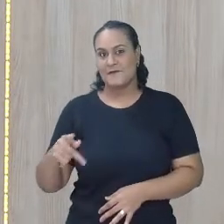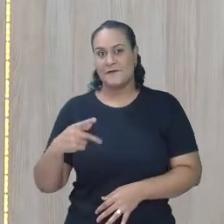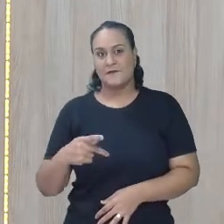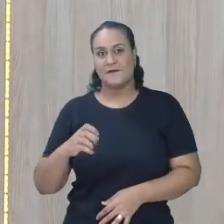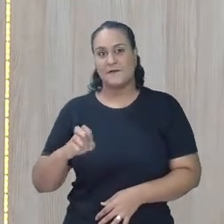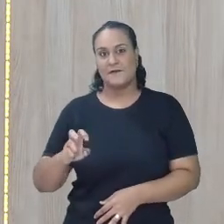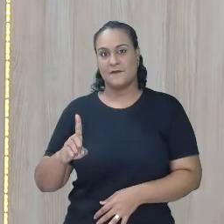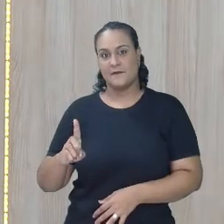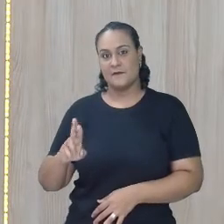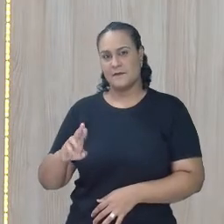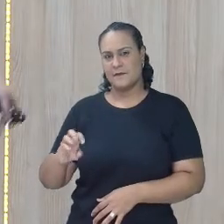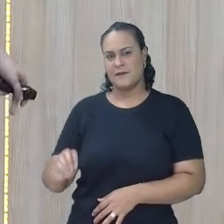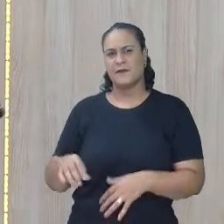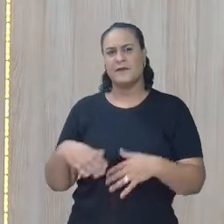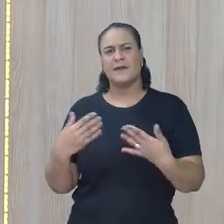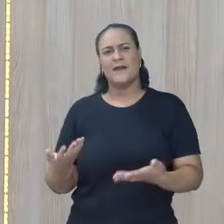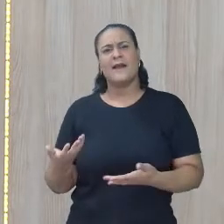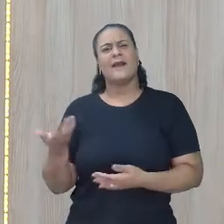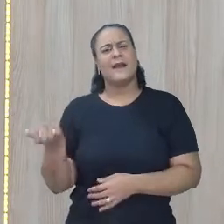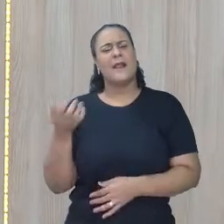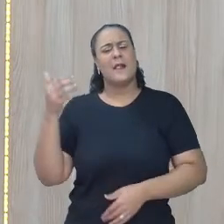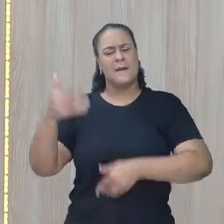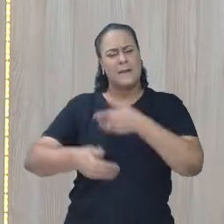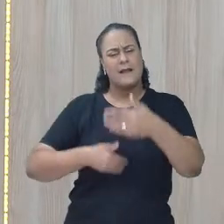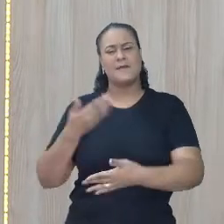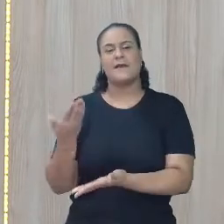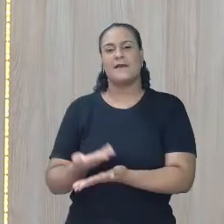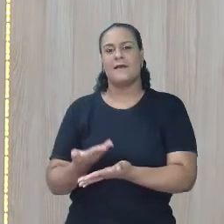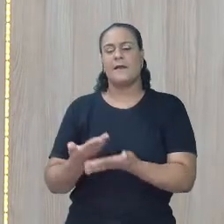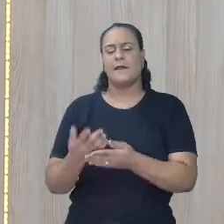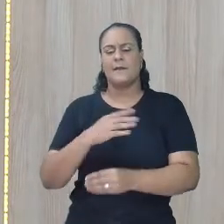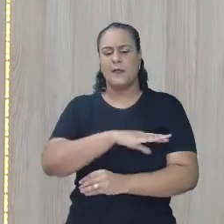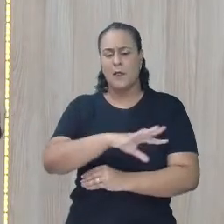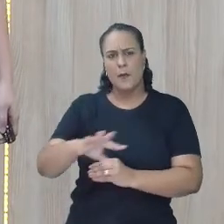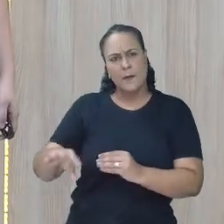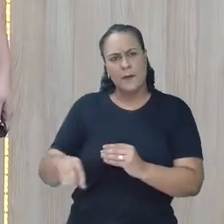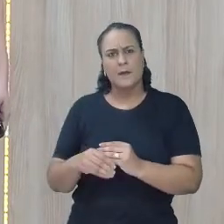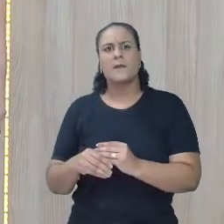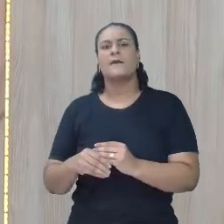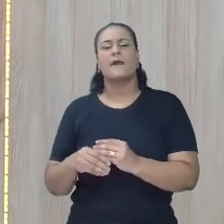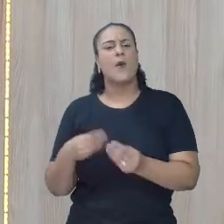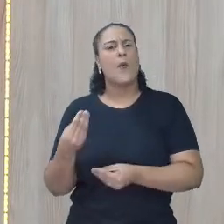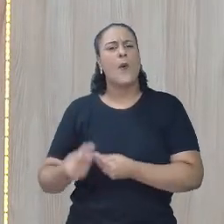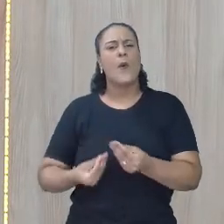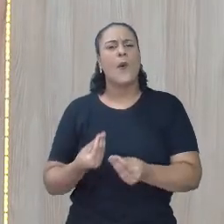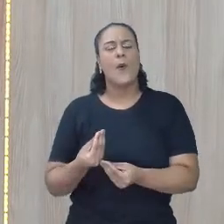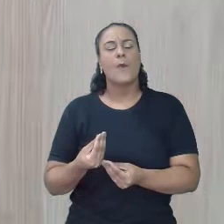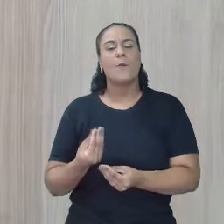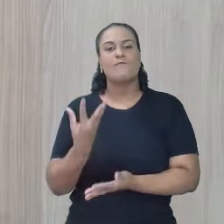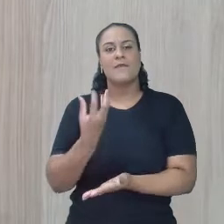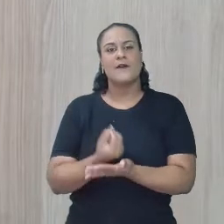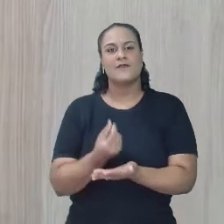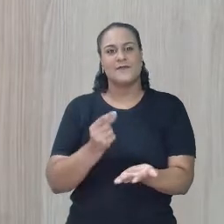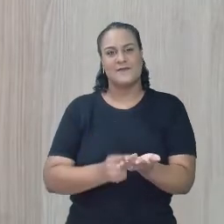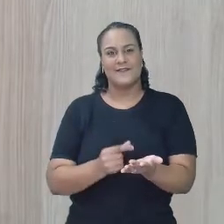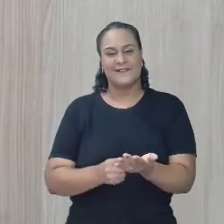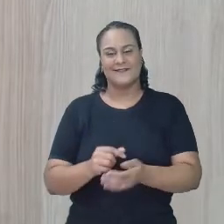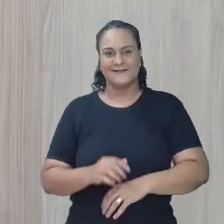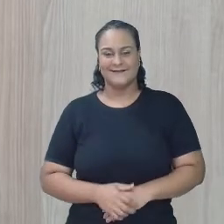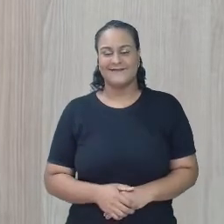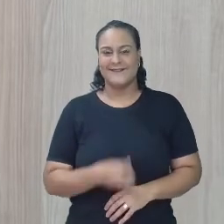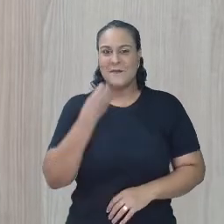ali balançando, querendo já participar aqui da nossa aula e falar um pouquinho como é que você chega para participar com a gente. Bom